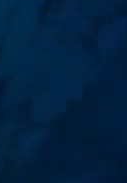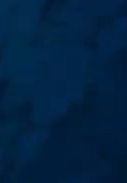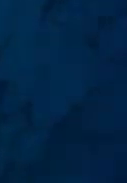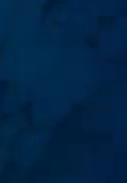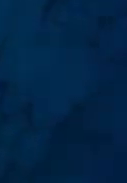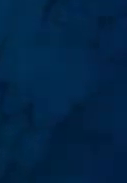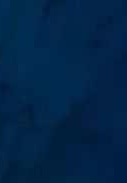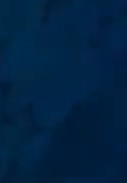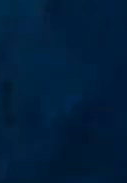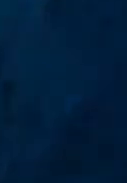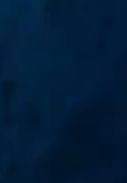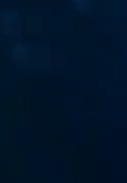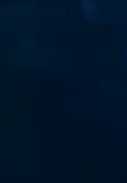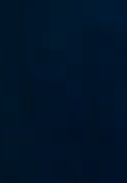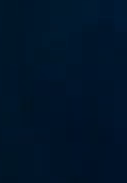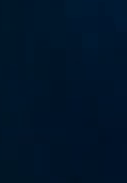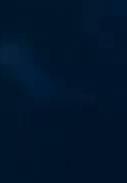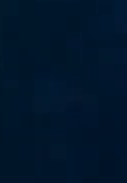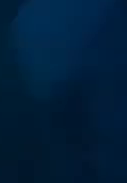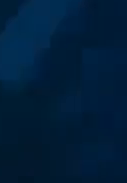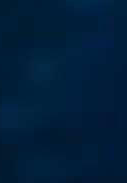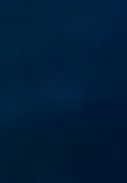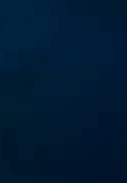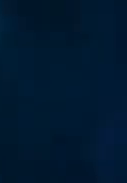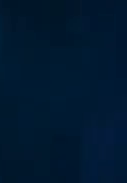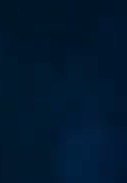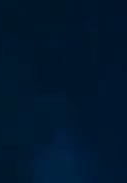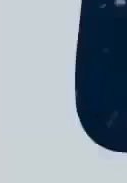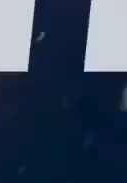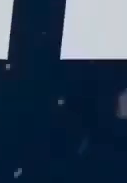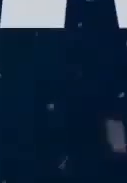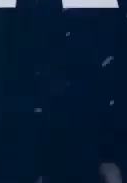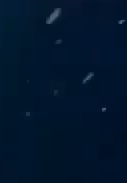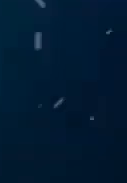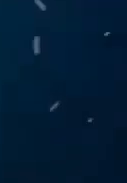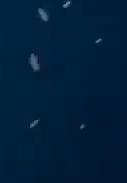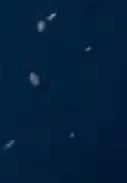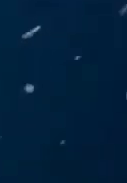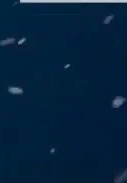só Jesus aqui que tu descer adorado